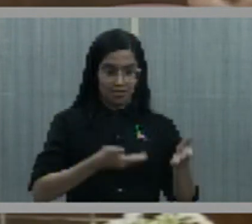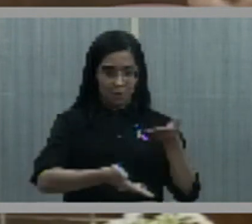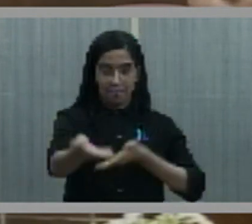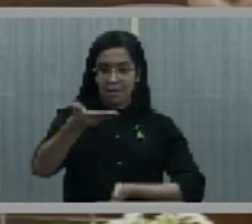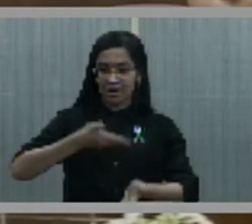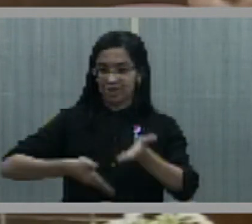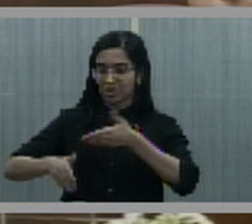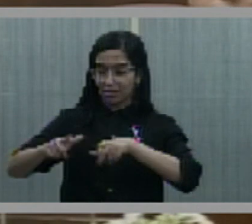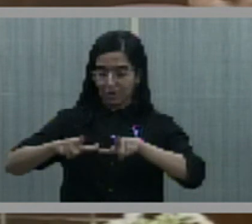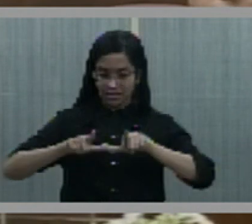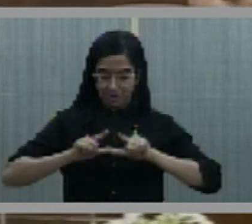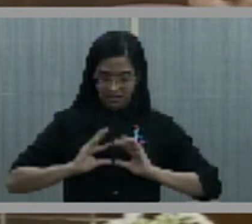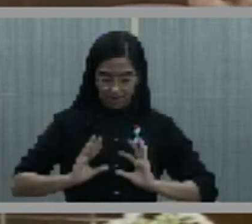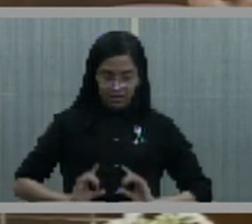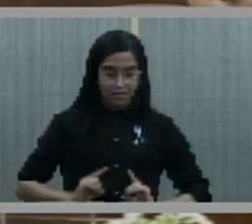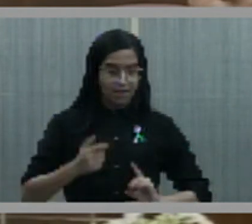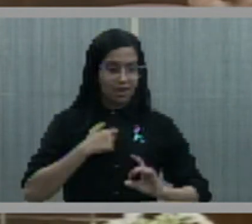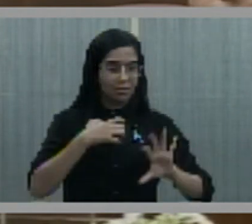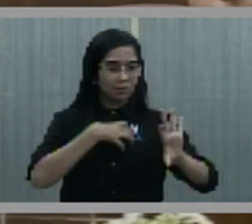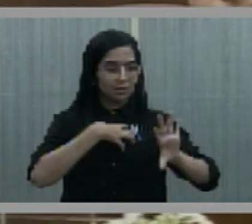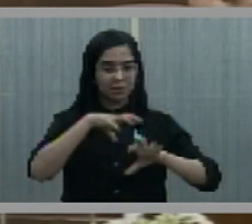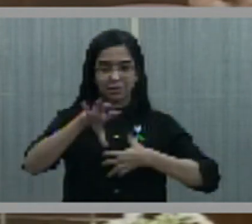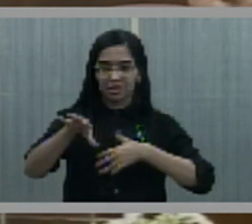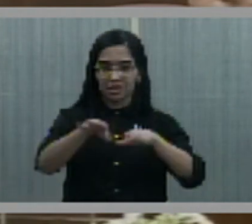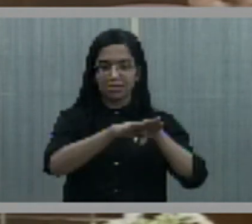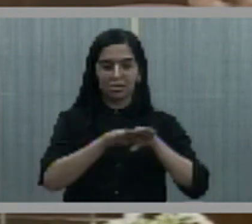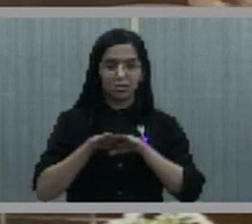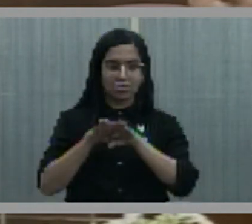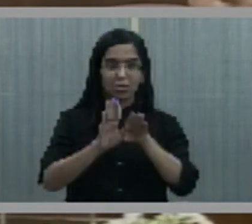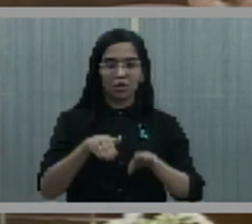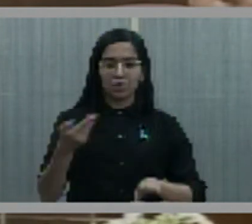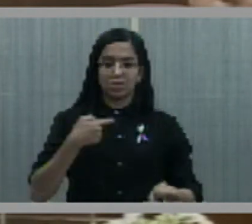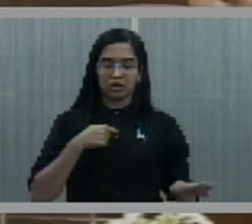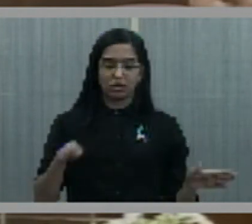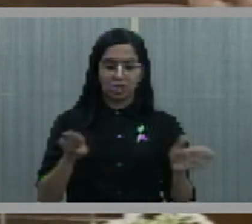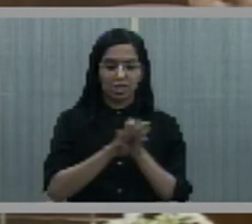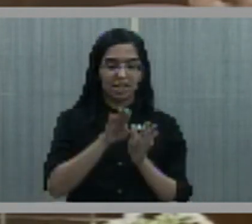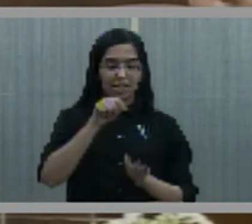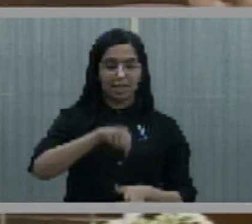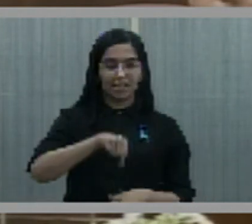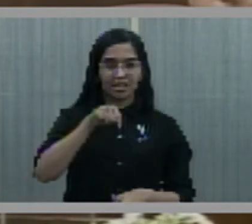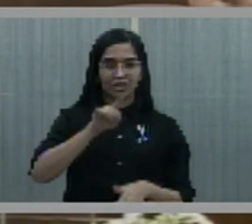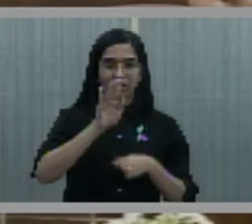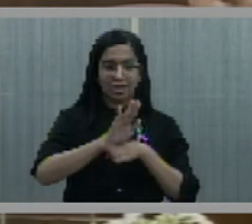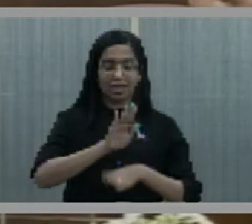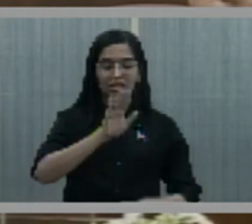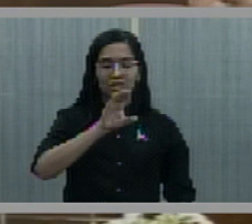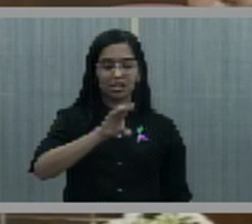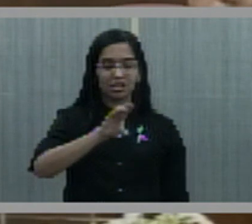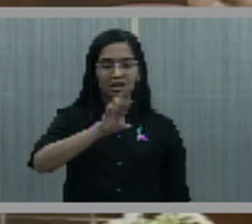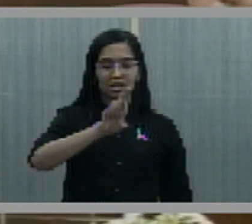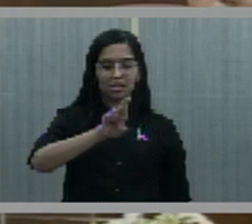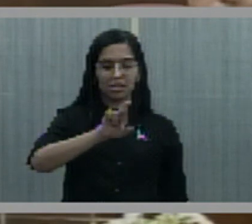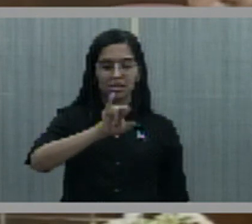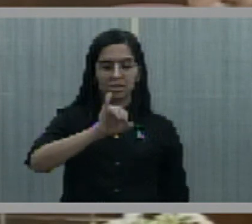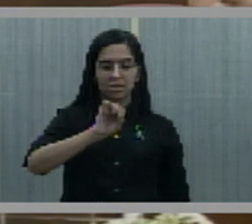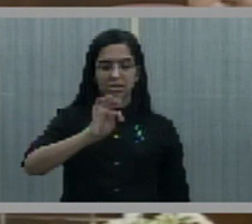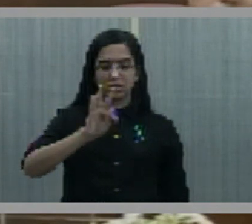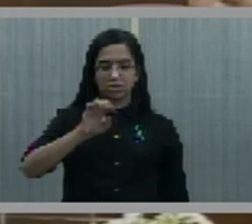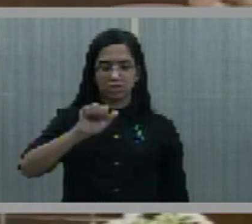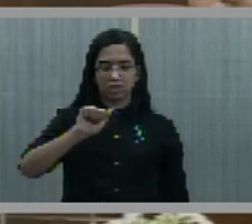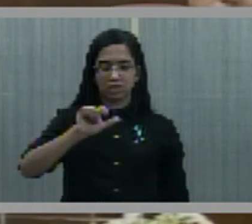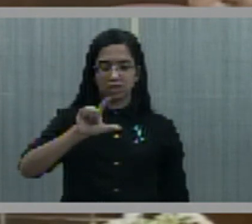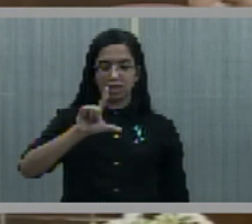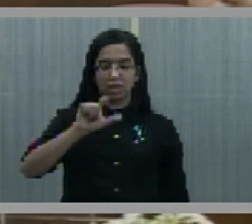pois sinto-me como um de vocês. Pois o bispo, quando chegou pela tarde em Cristalândia, não havia uma gota d'água para tomar